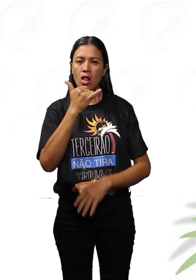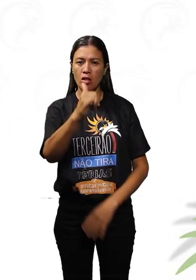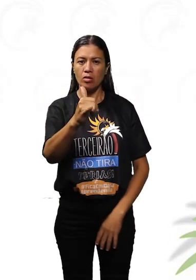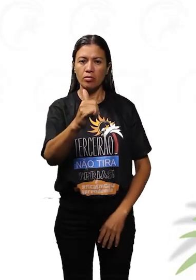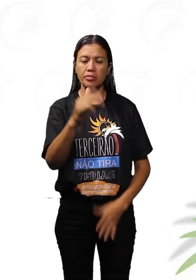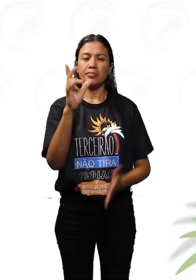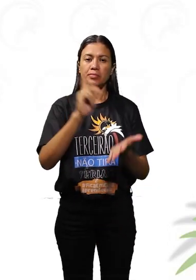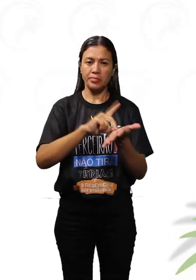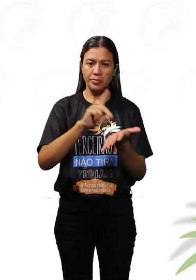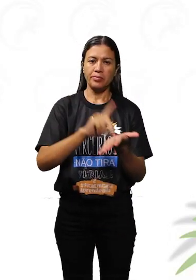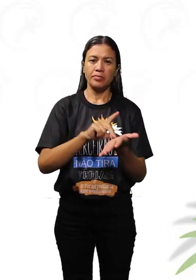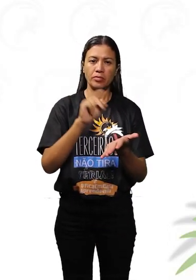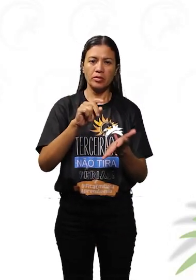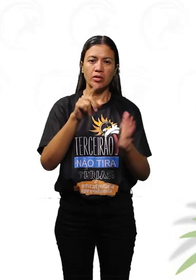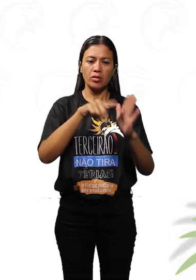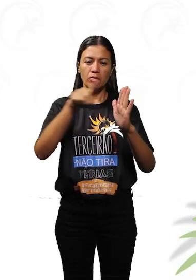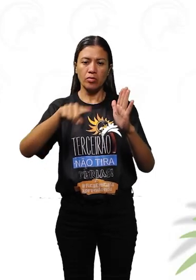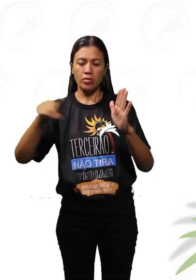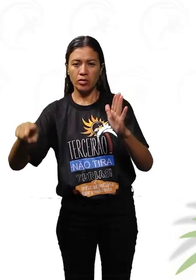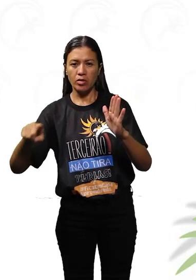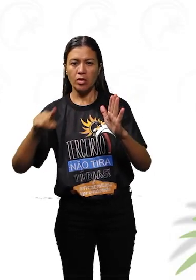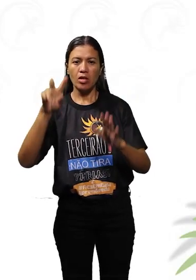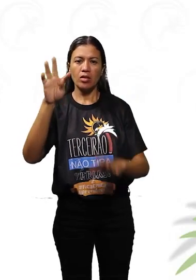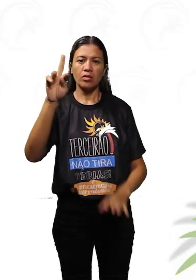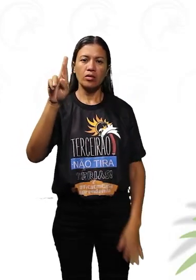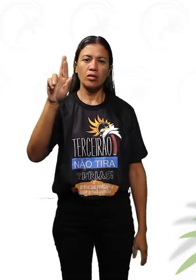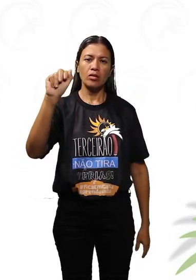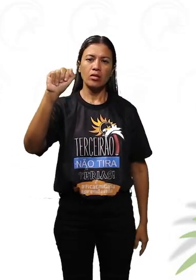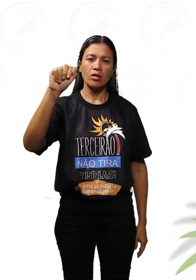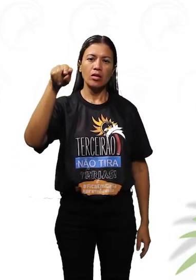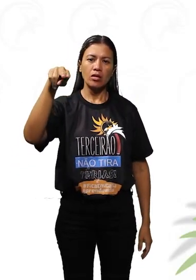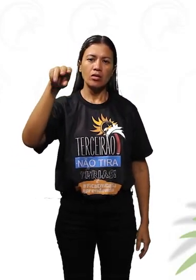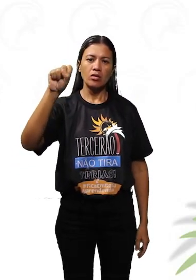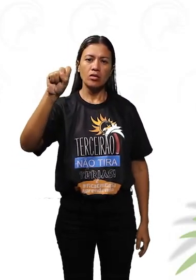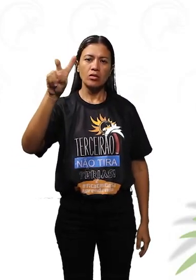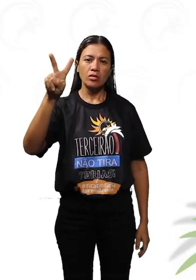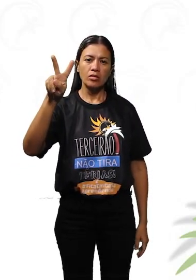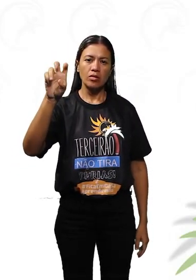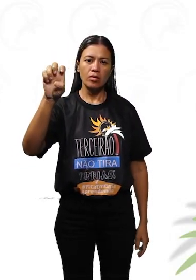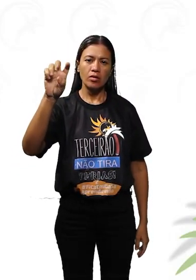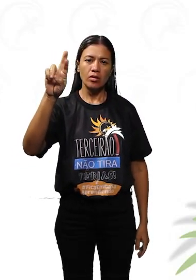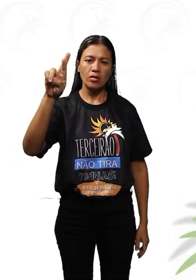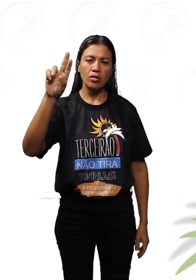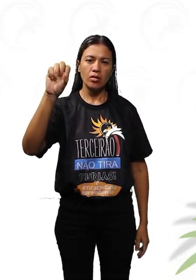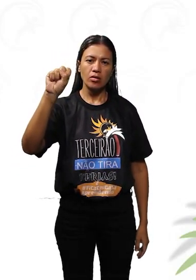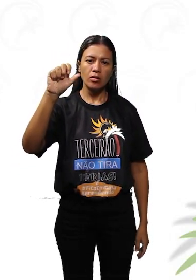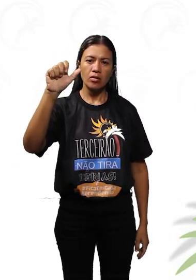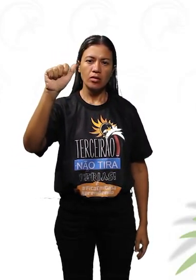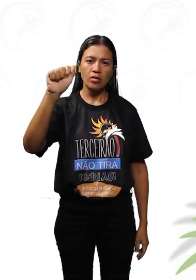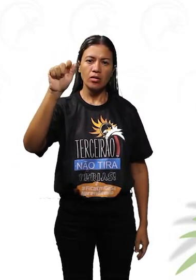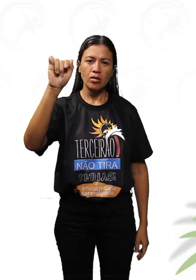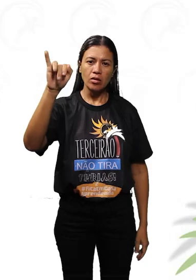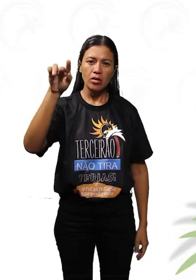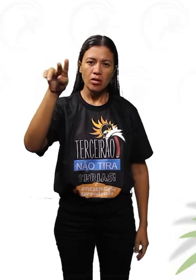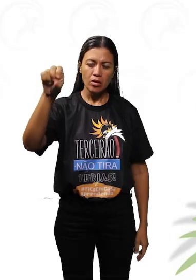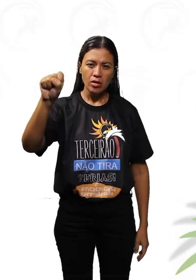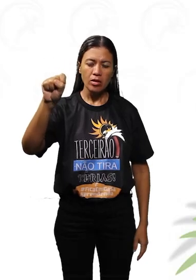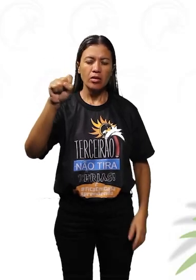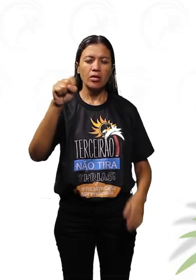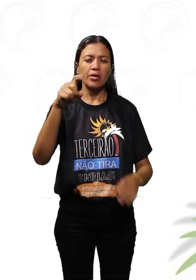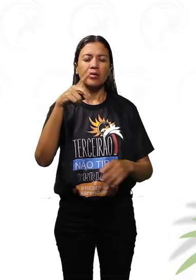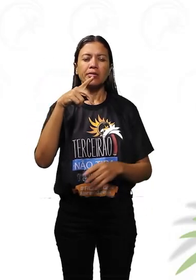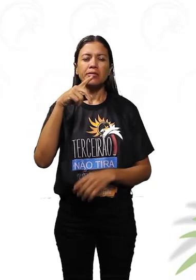eletromagnéticas. Na verdade, com ondas transversais. E é importante vocês darem uma olhada em polarização, por quê? Porque o fato